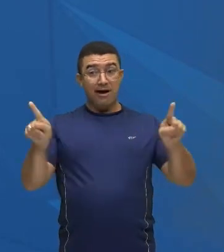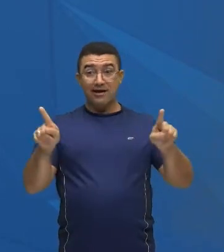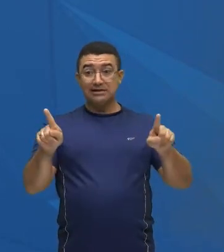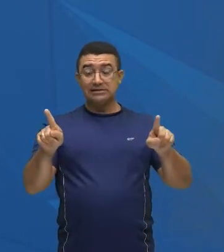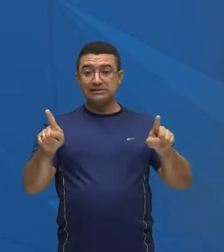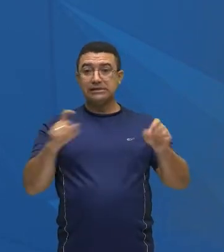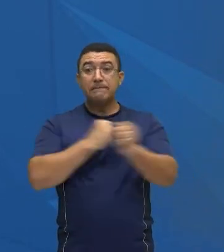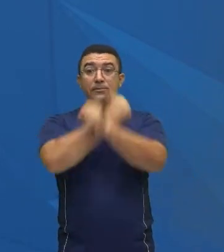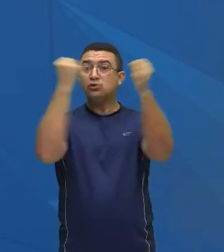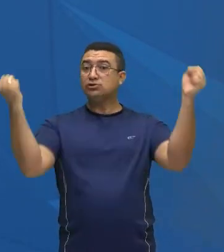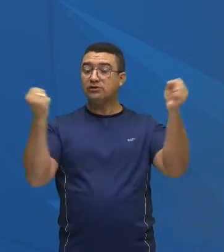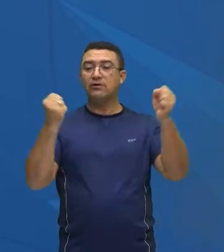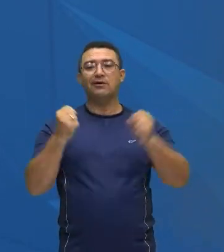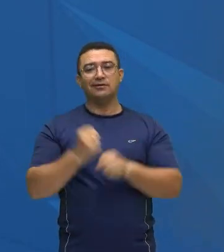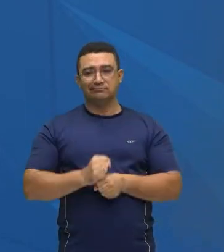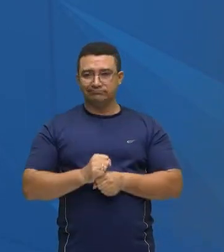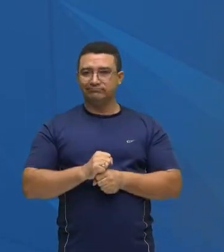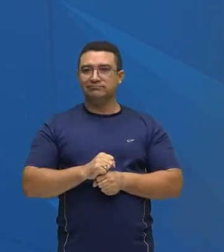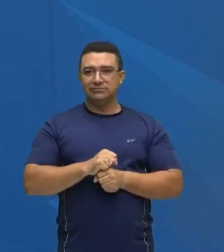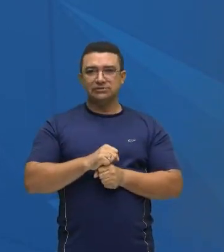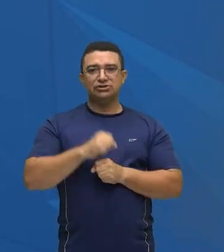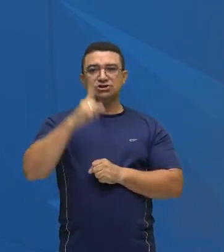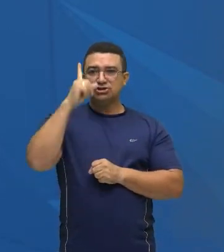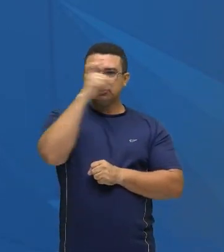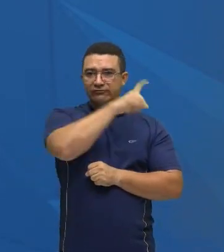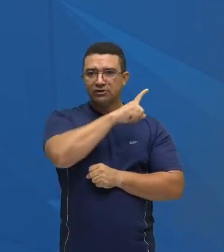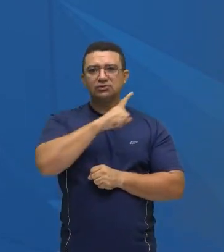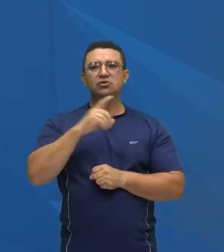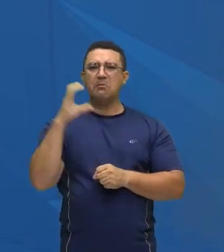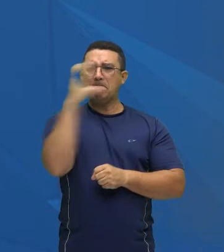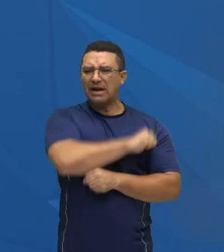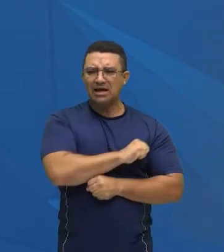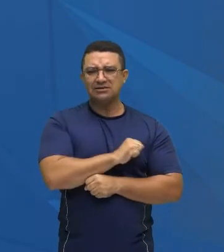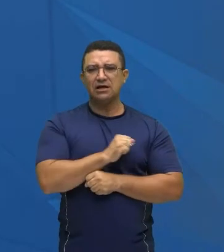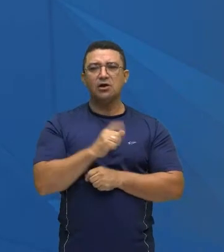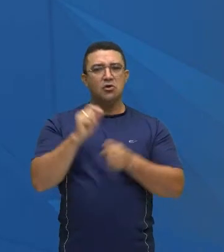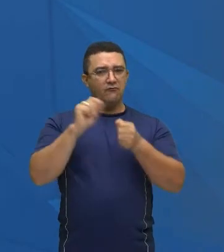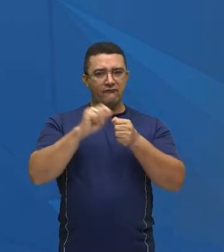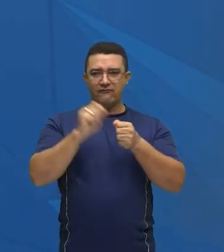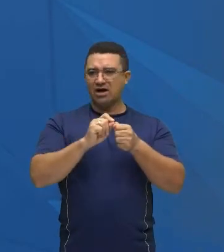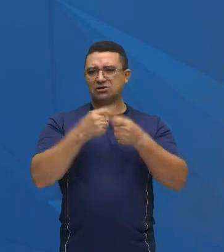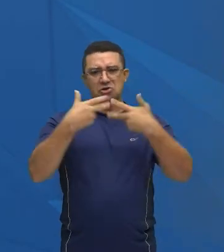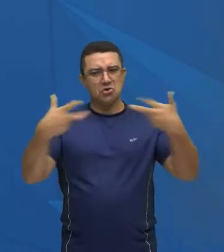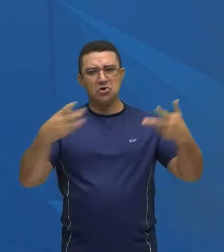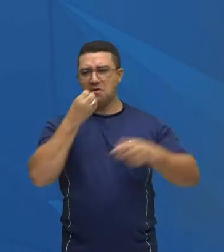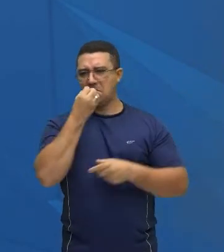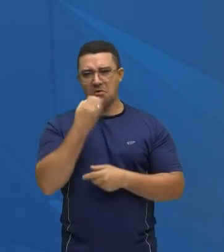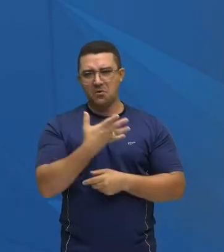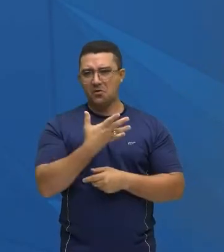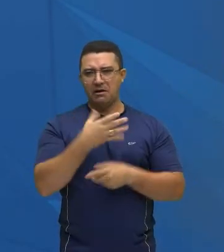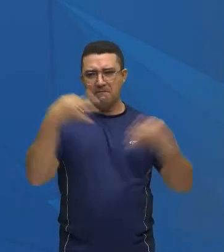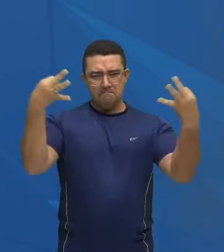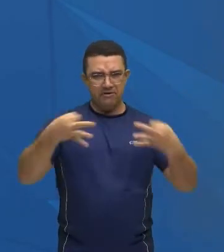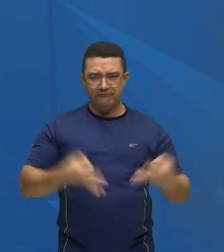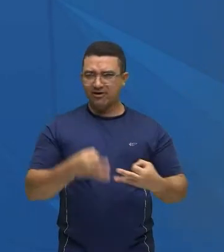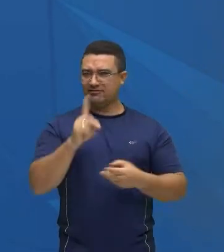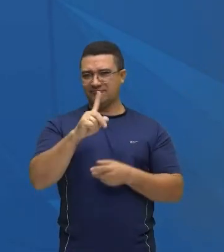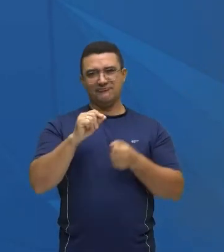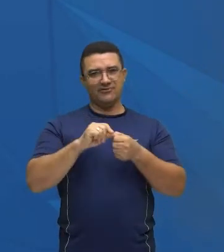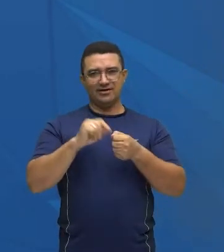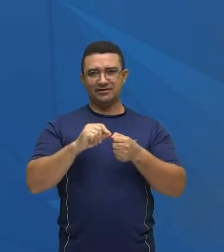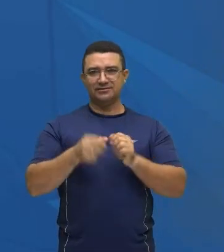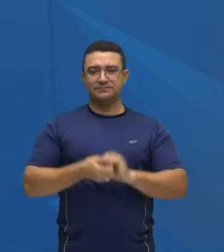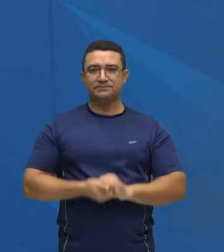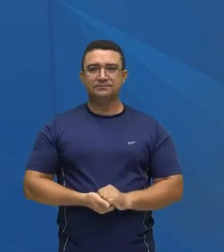só, realmente a pressa, ela é inimiga da perfeição. E o que ela quer dizer? Olha aí na nossa tela, a sugestão de